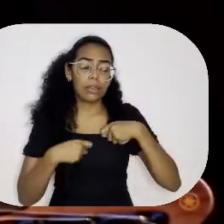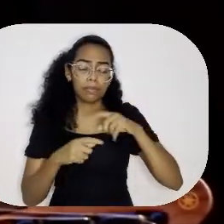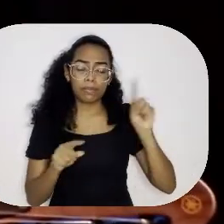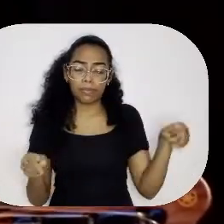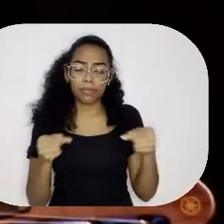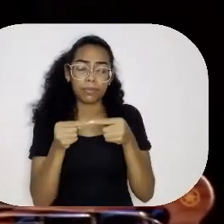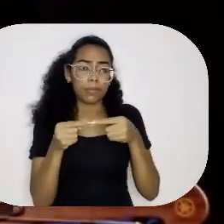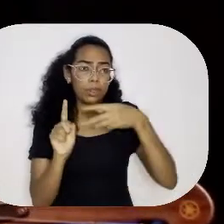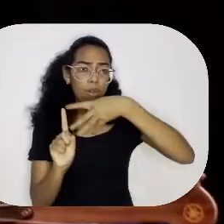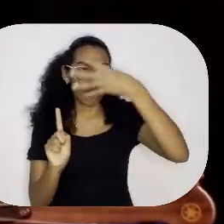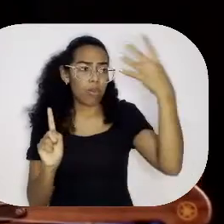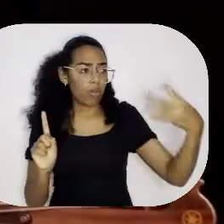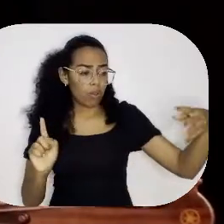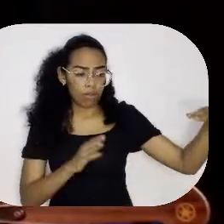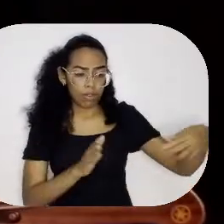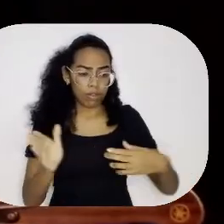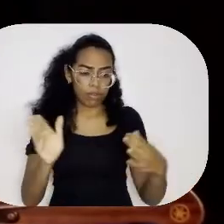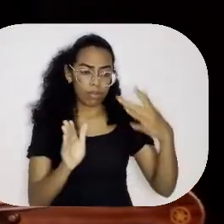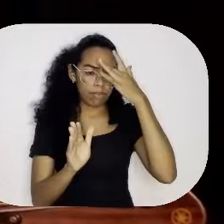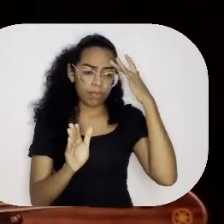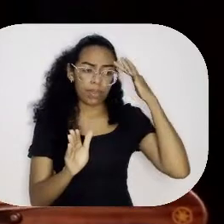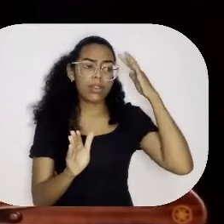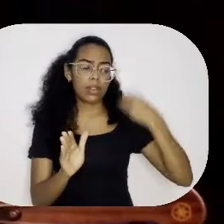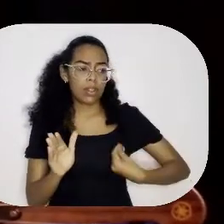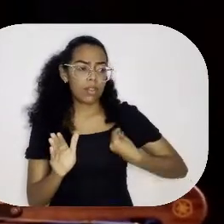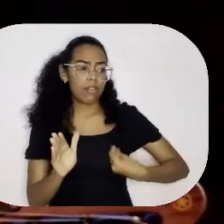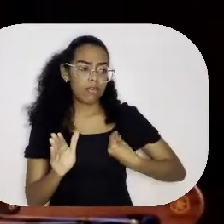Sami, que são os ancestrais do nosso... O maestro é que vai cantar aqui já.